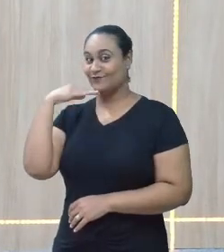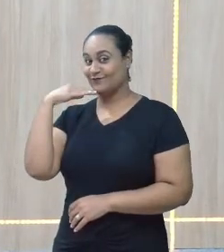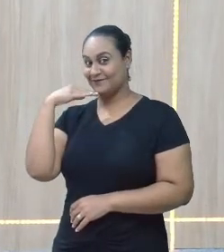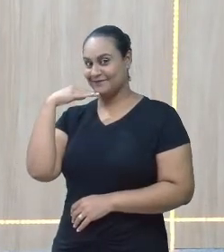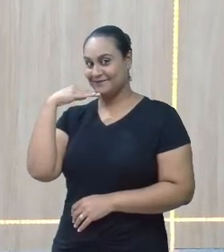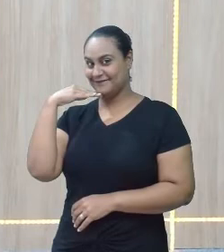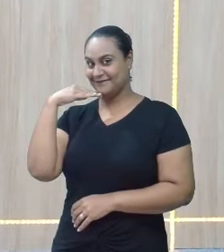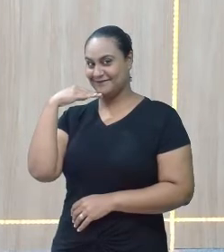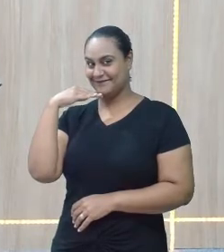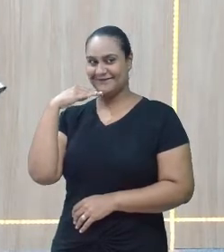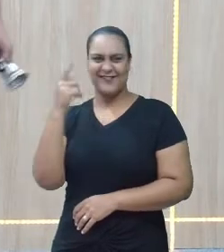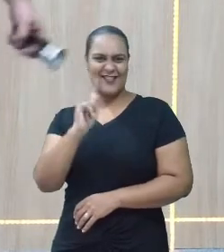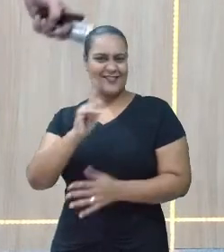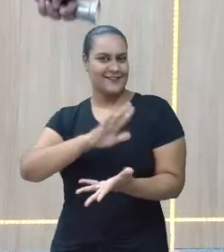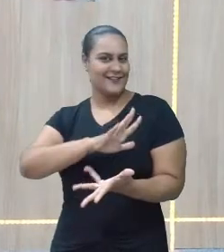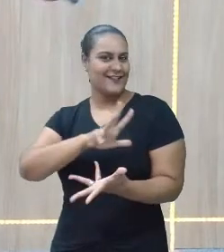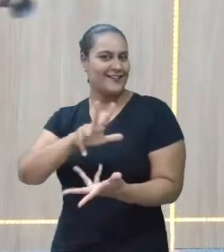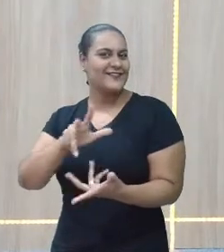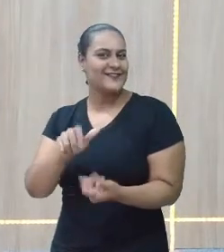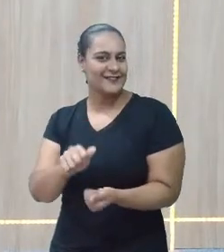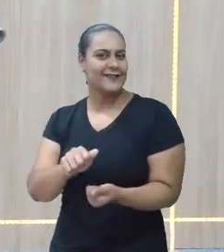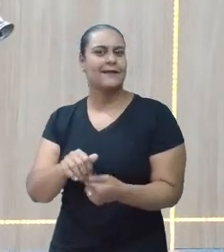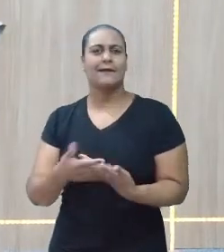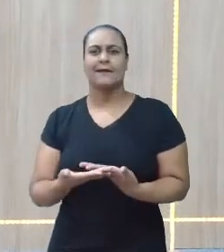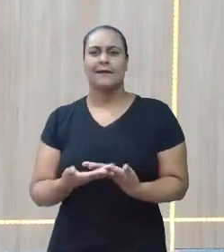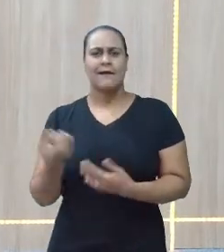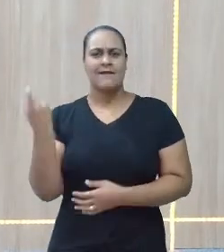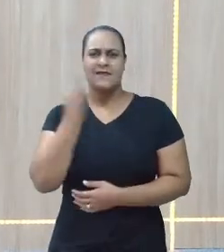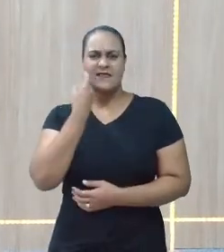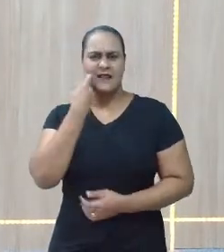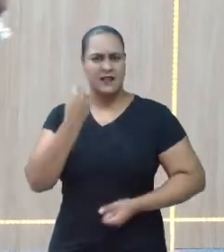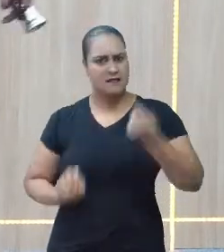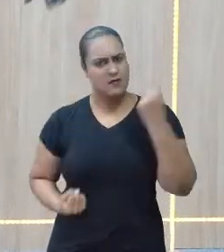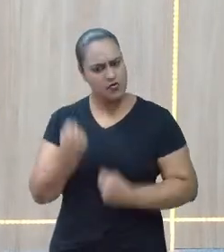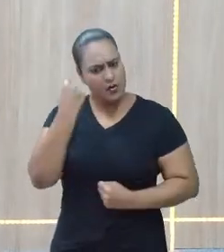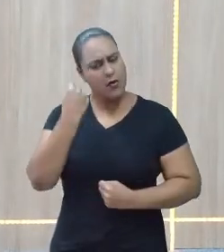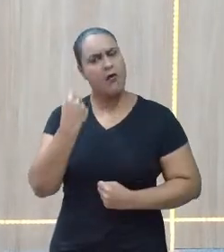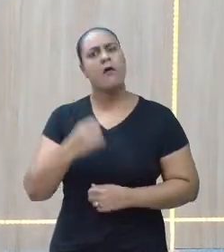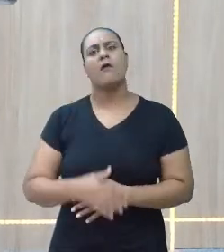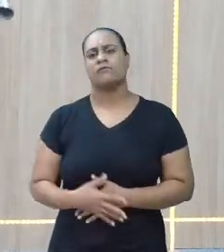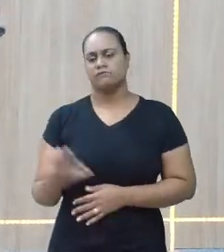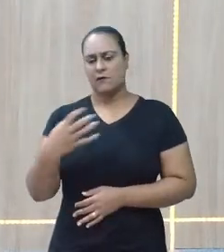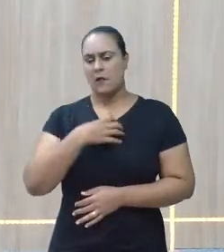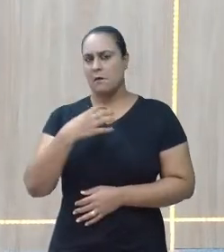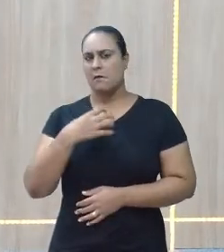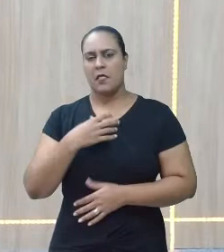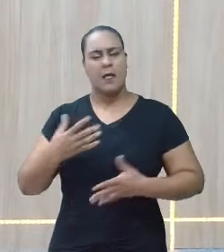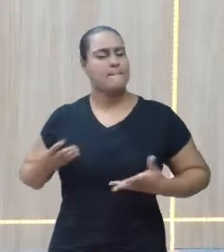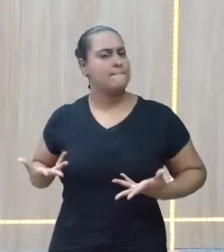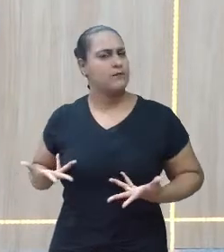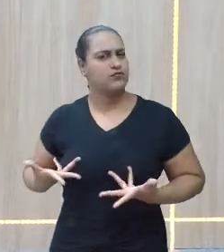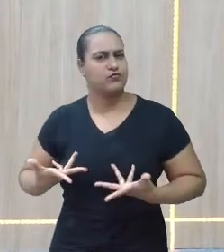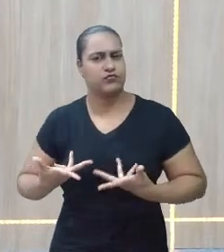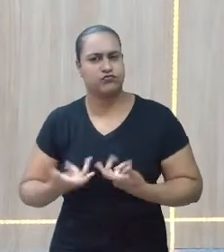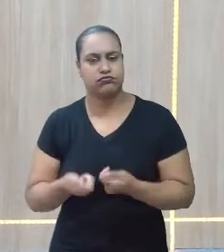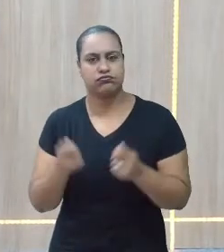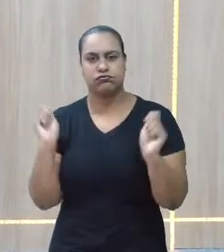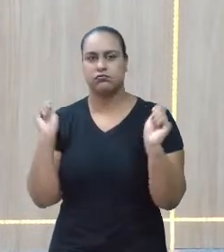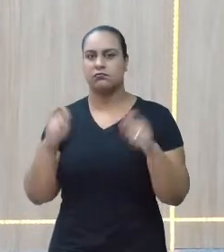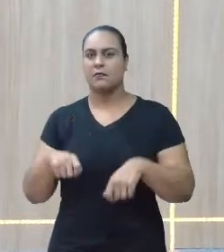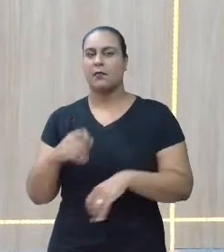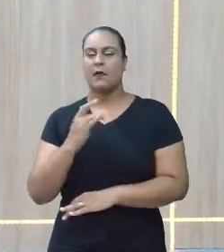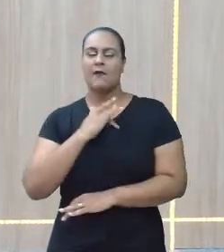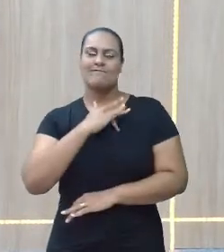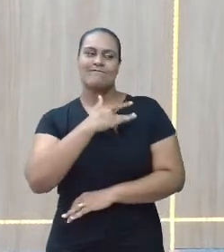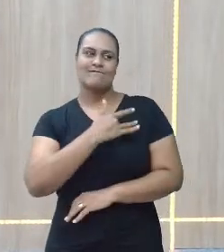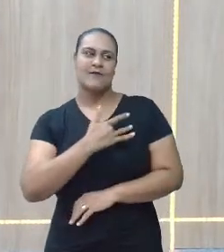lindo da geografia. Aqui, sextou, professora. Sextou da maneira mais incrível possível. Apaixonado.